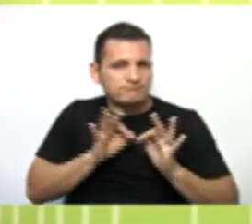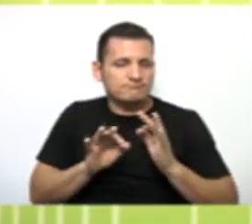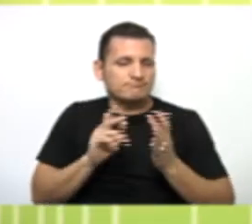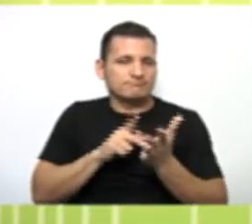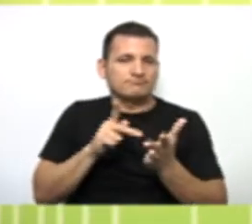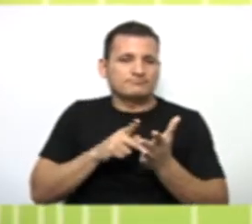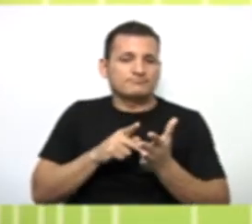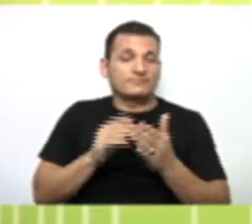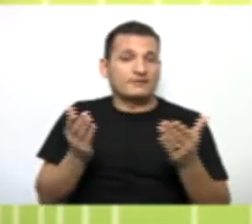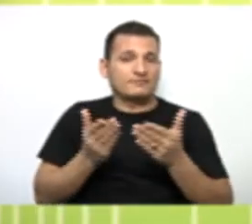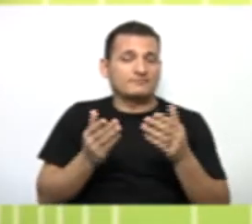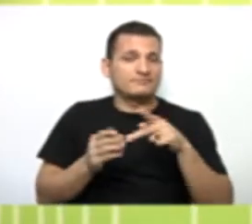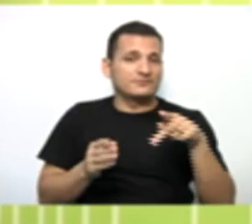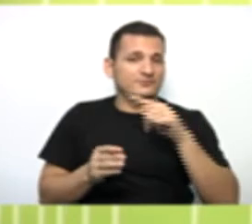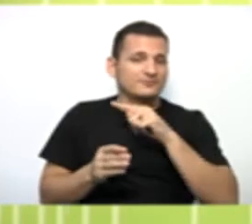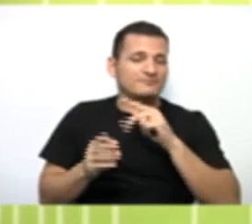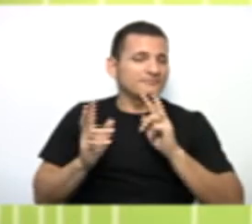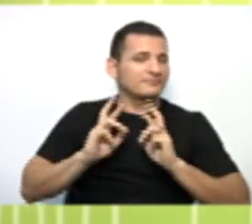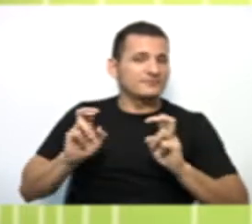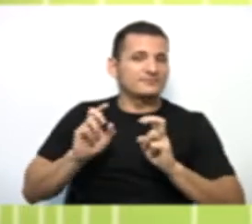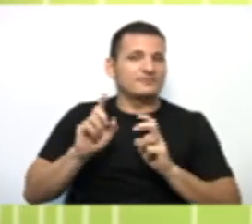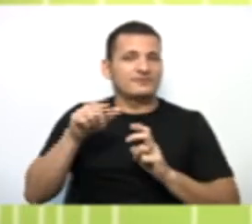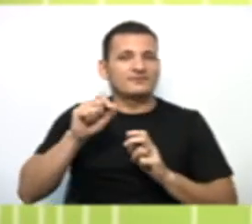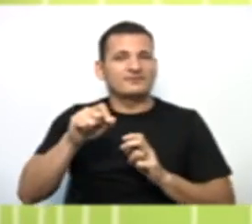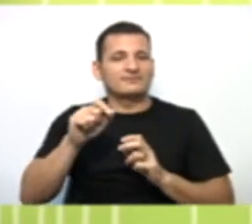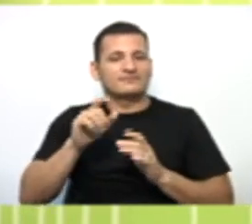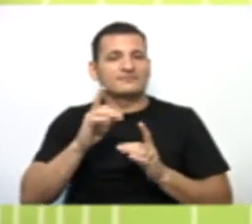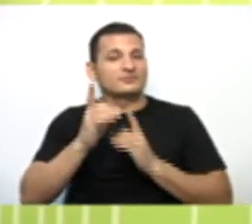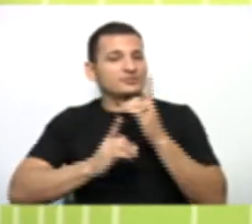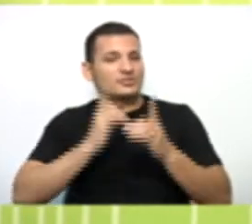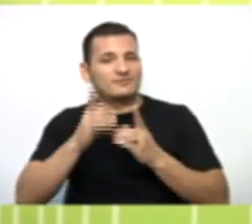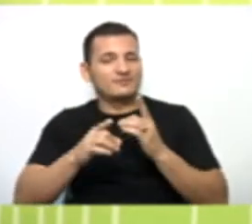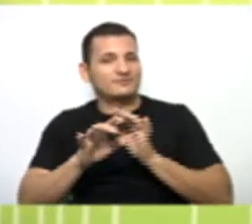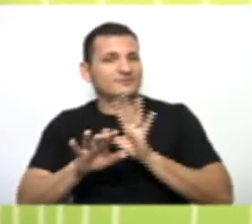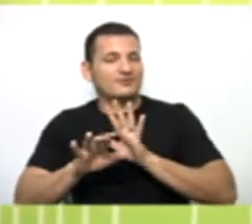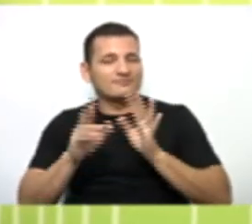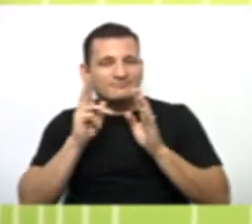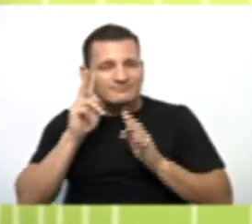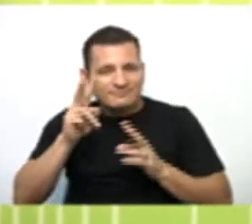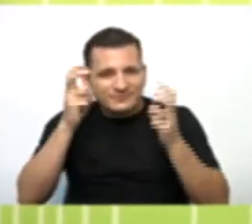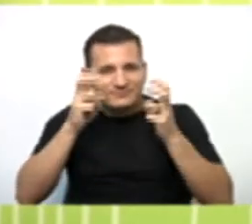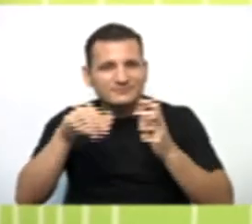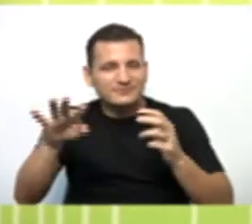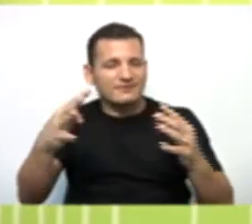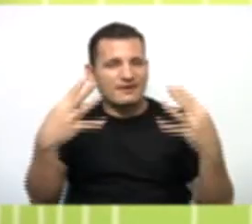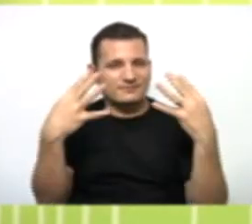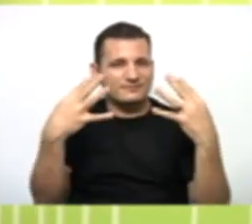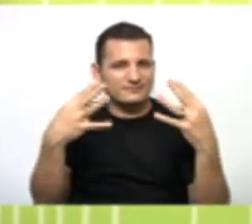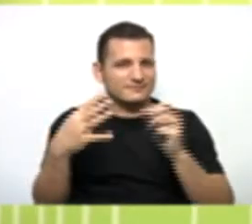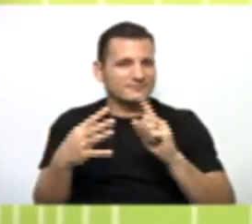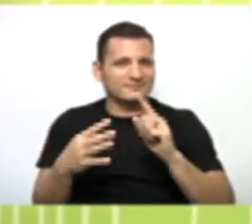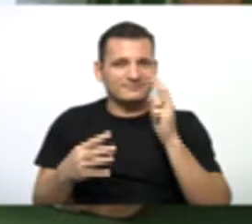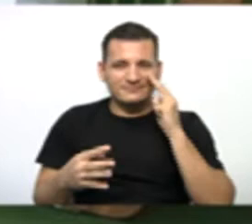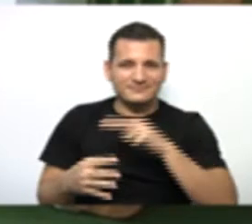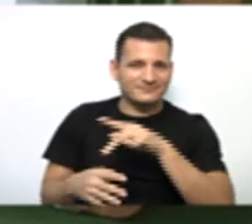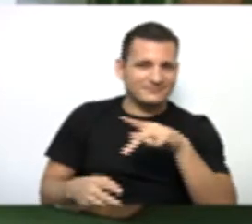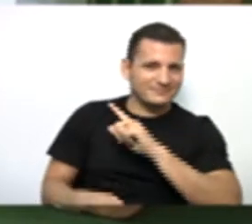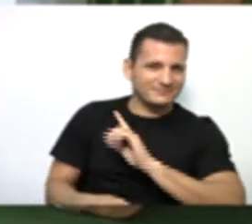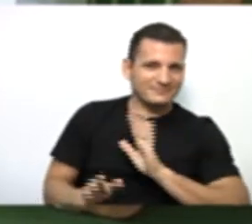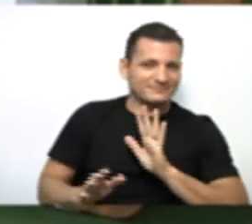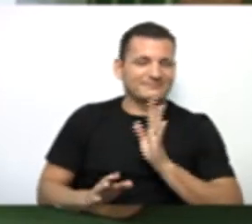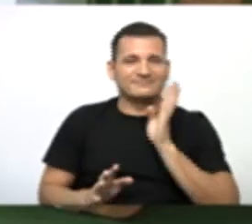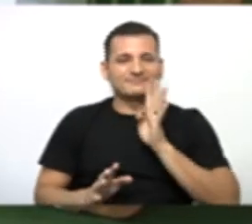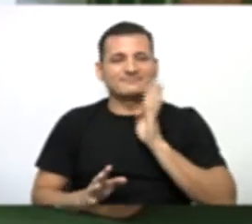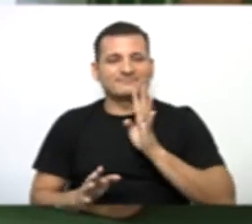professor Gilberto não notou é que isso era uma dinâmica, para ver quem estava atento, né? Questão de atenção. Viu aí, professor Gilberto? Olha aí,